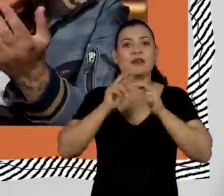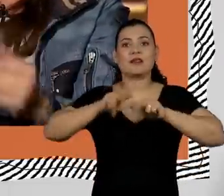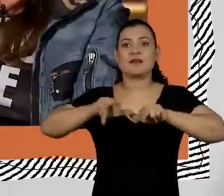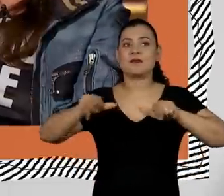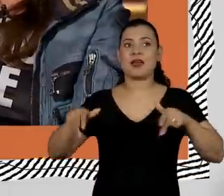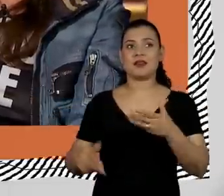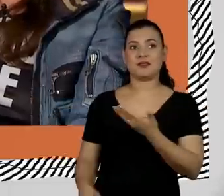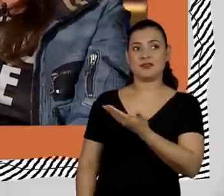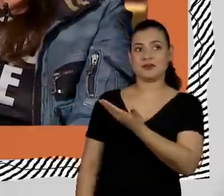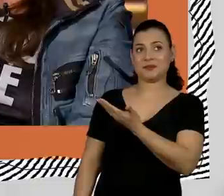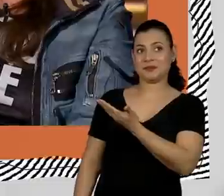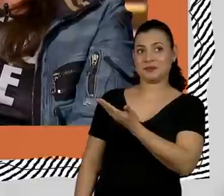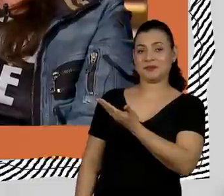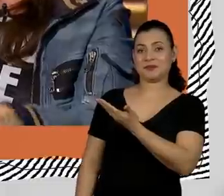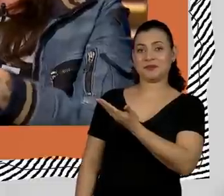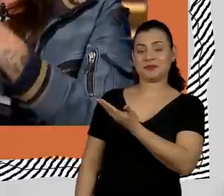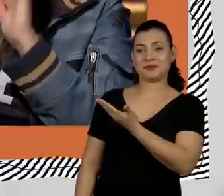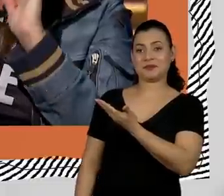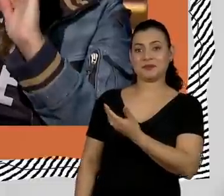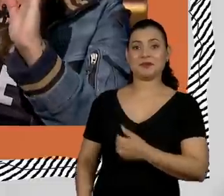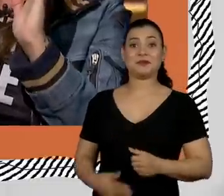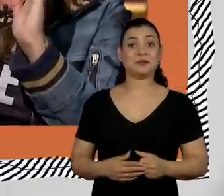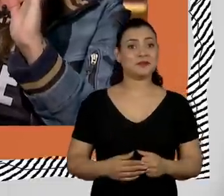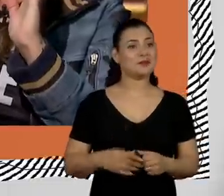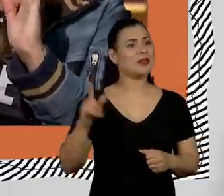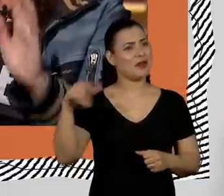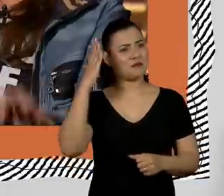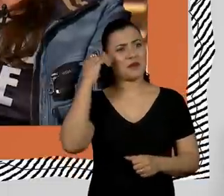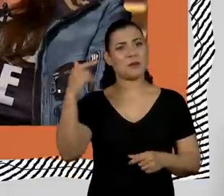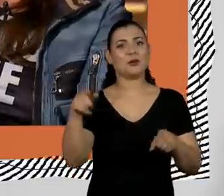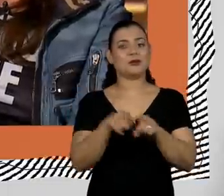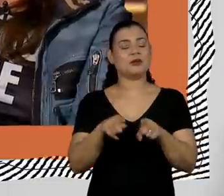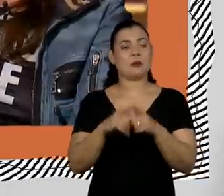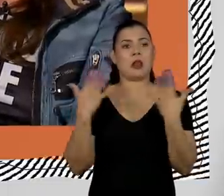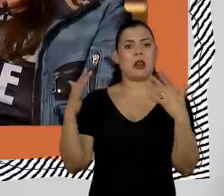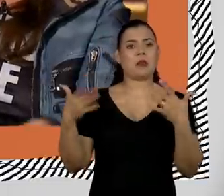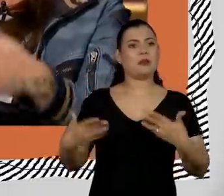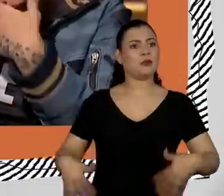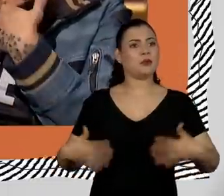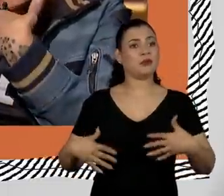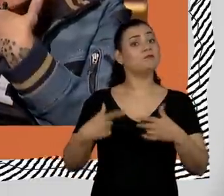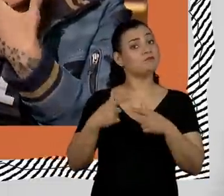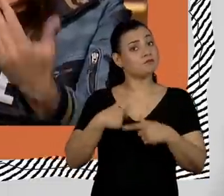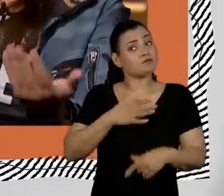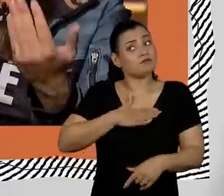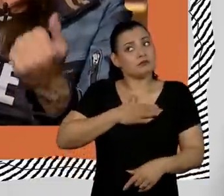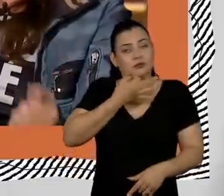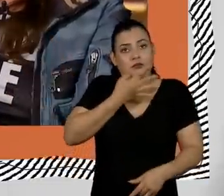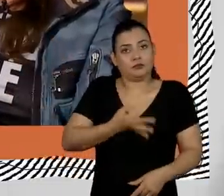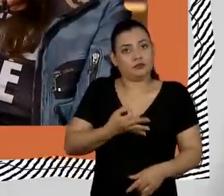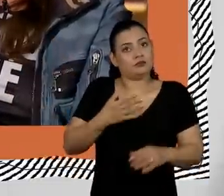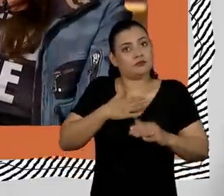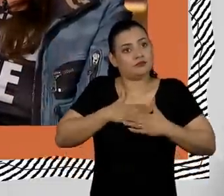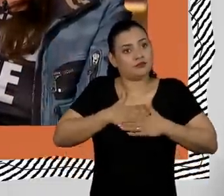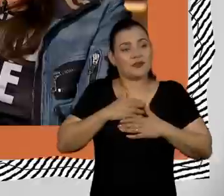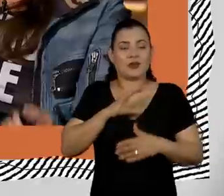que é o mitcher que é um super reconhecido e que eu particularmente gosto bastante